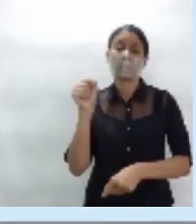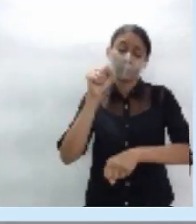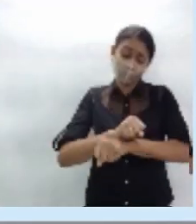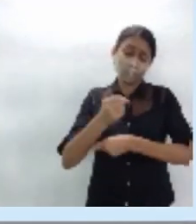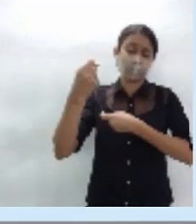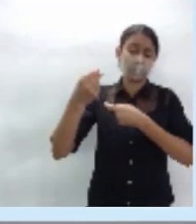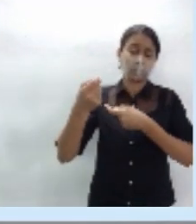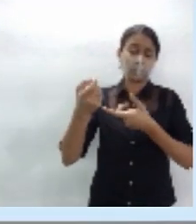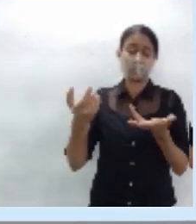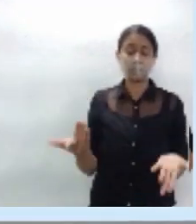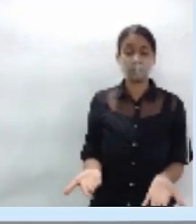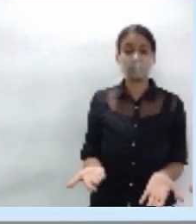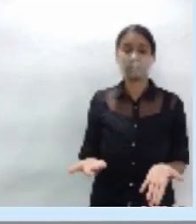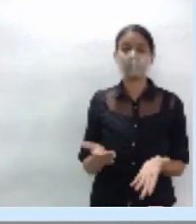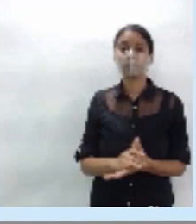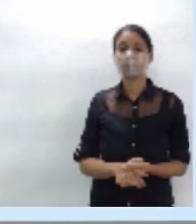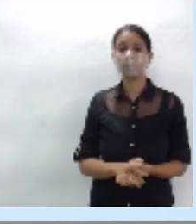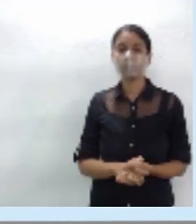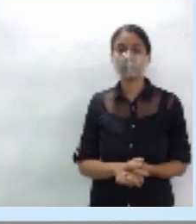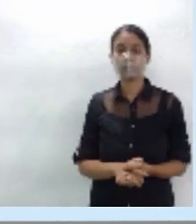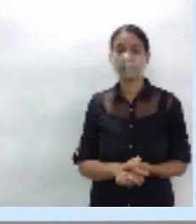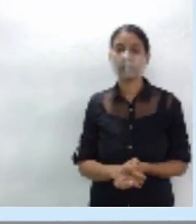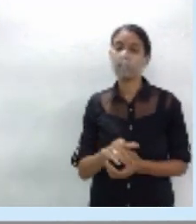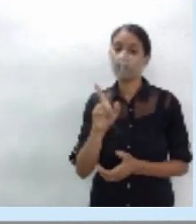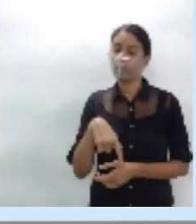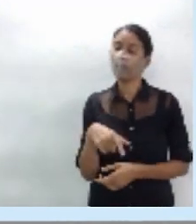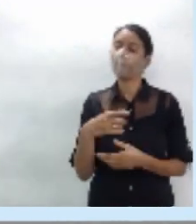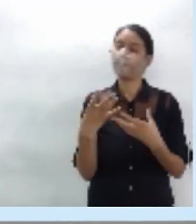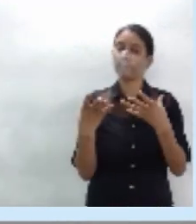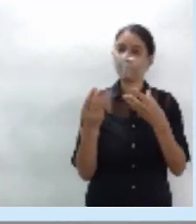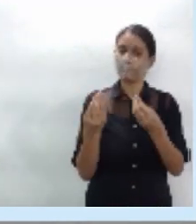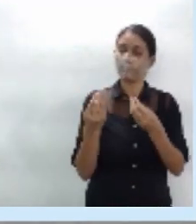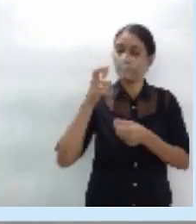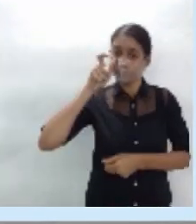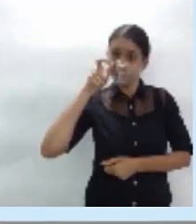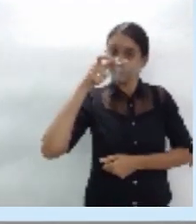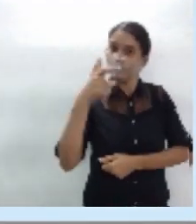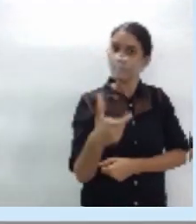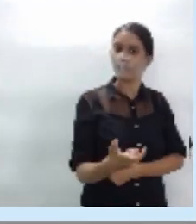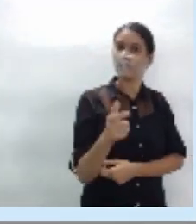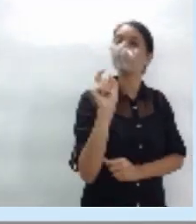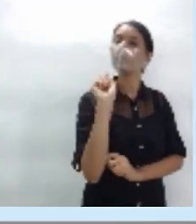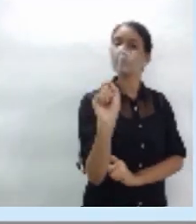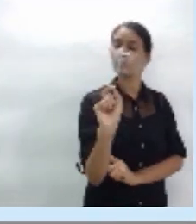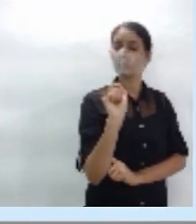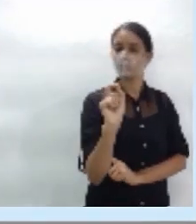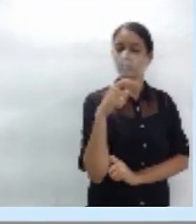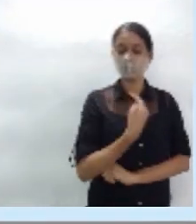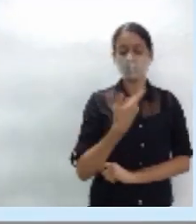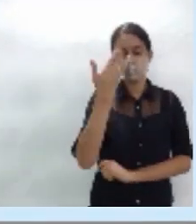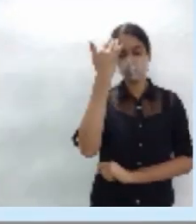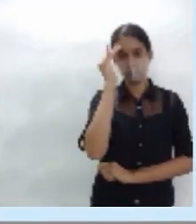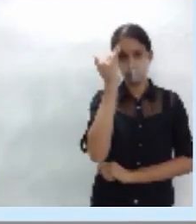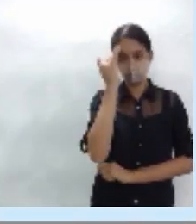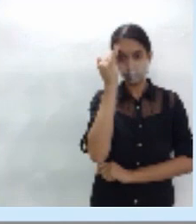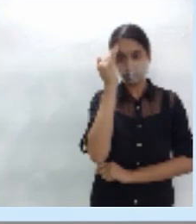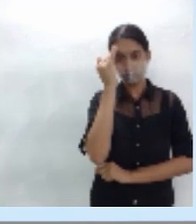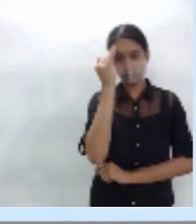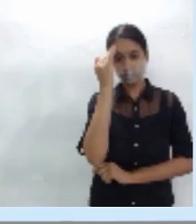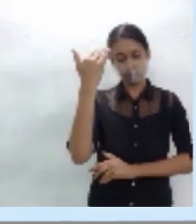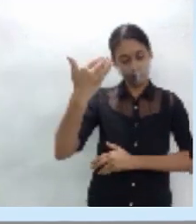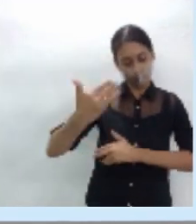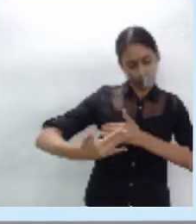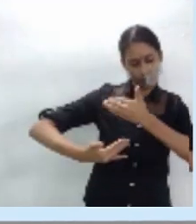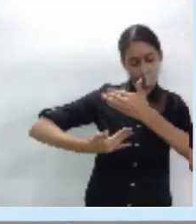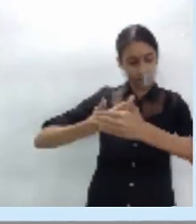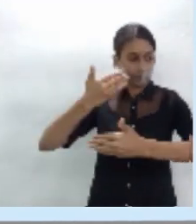tá certo? Então é de bastante interessante que a gente possa entender que o